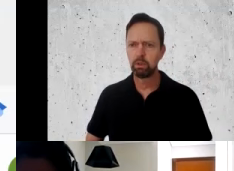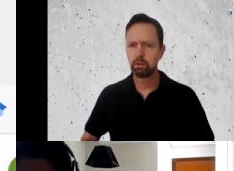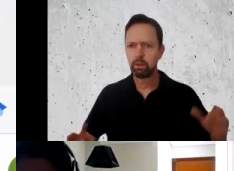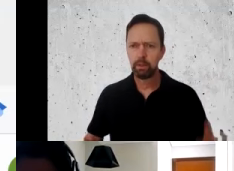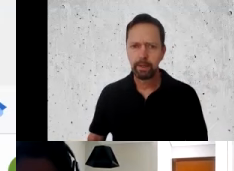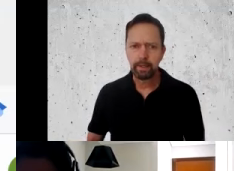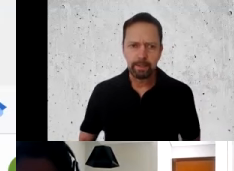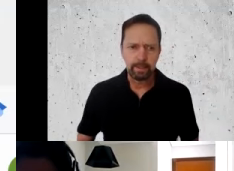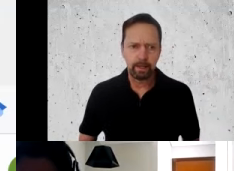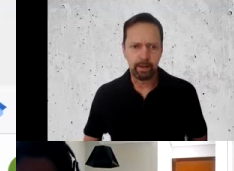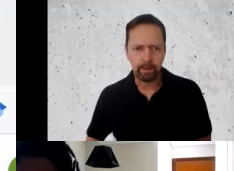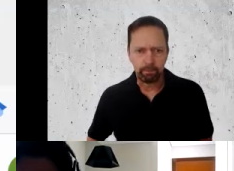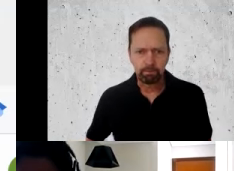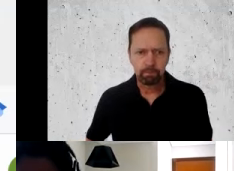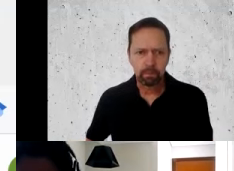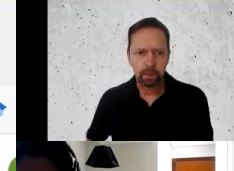1.